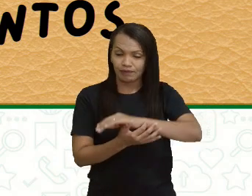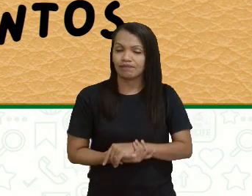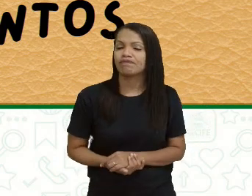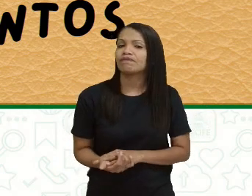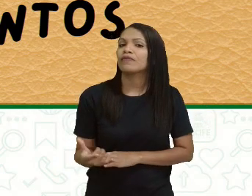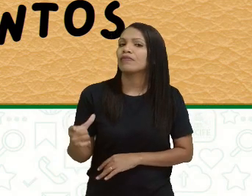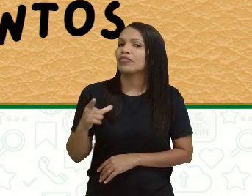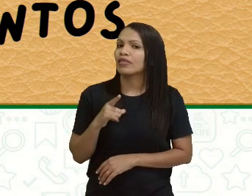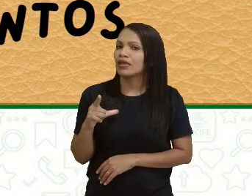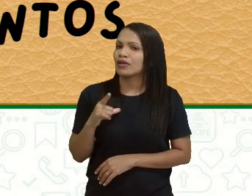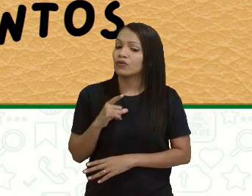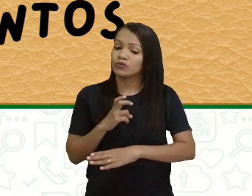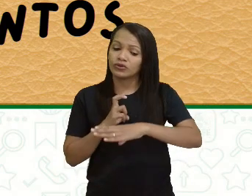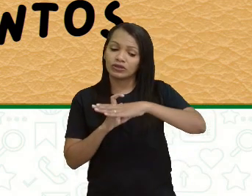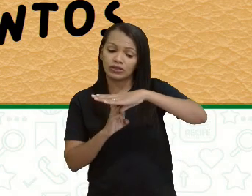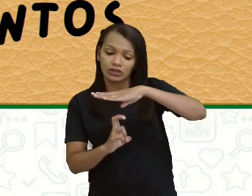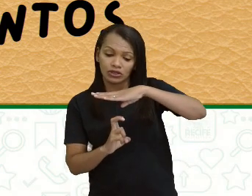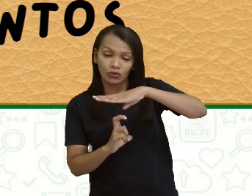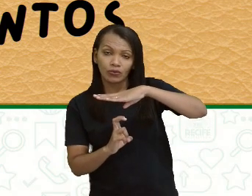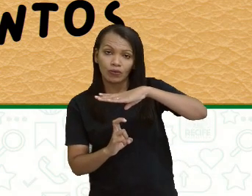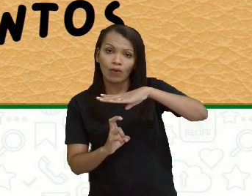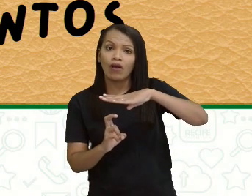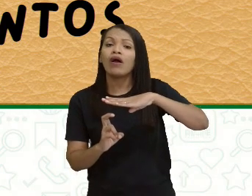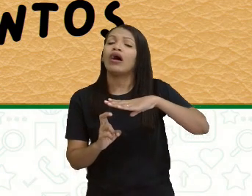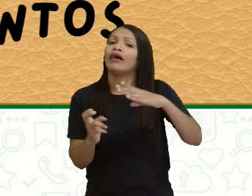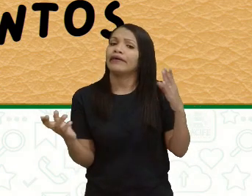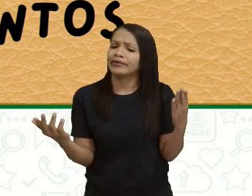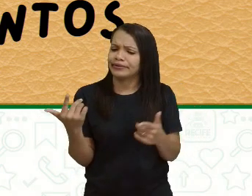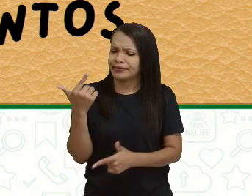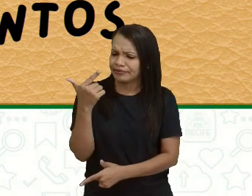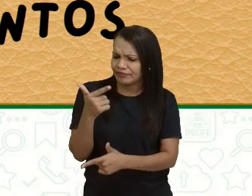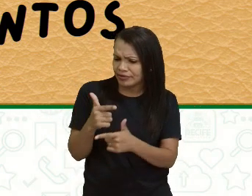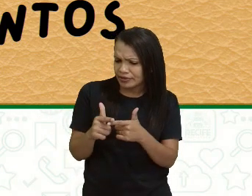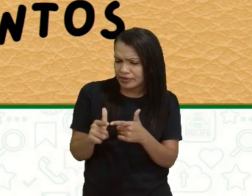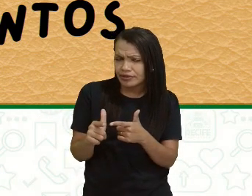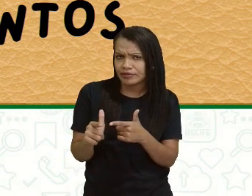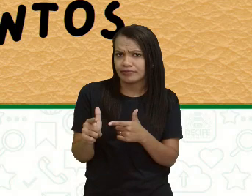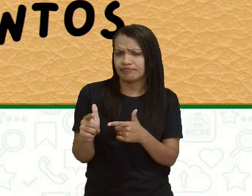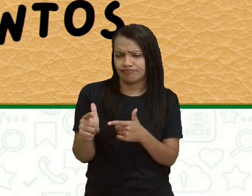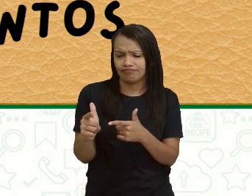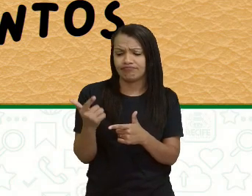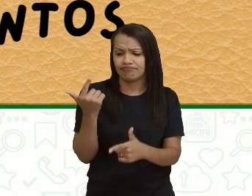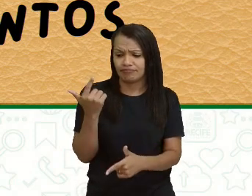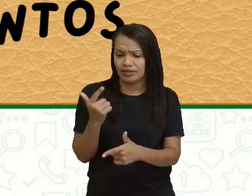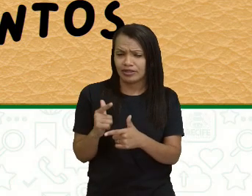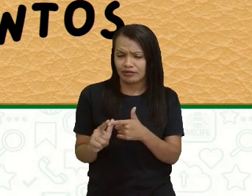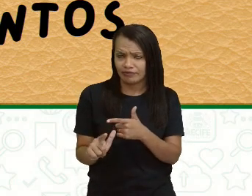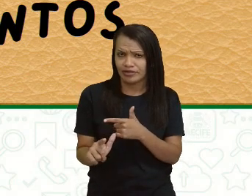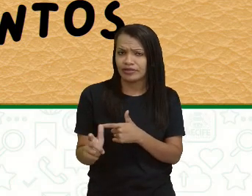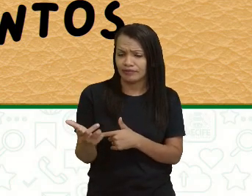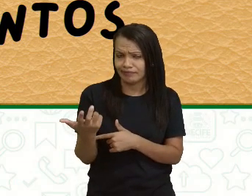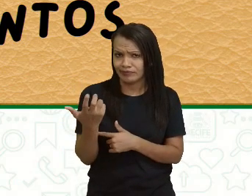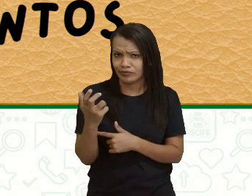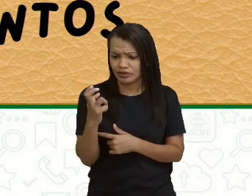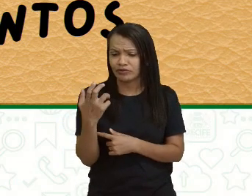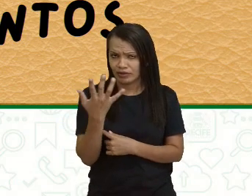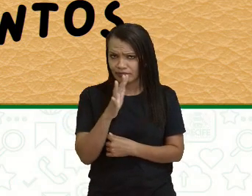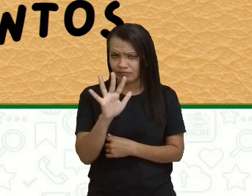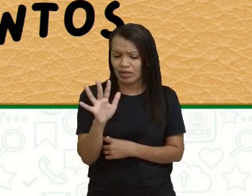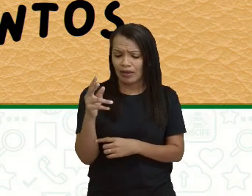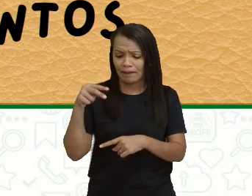Eu tenho 5 partes e vou ter 4/5 como a representação da nossa